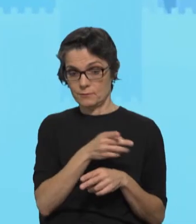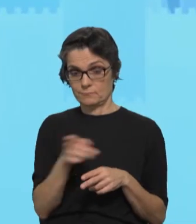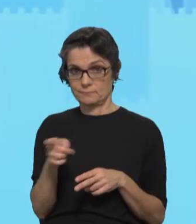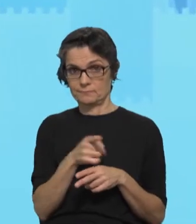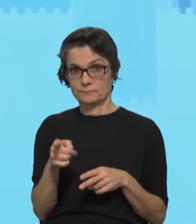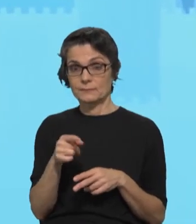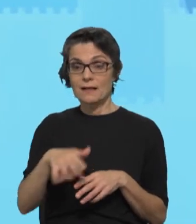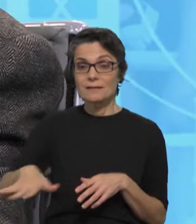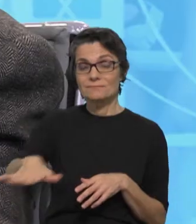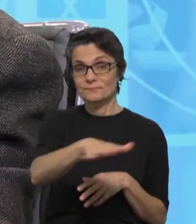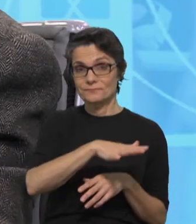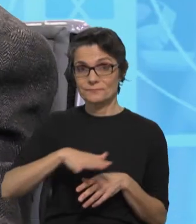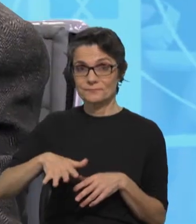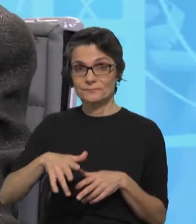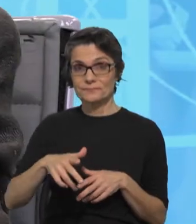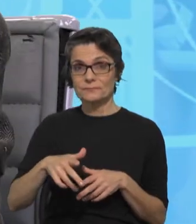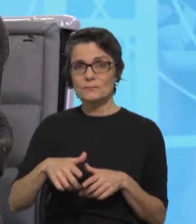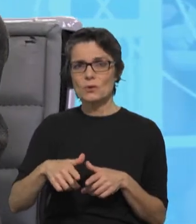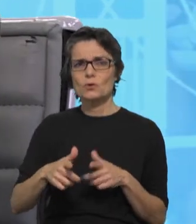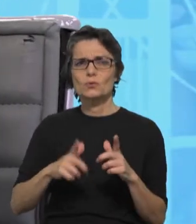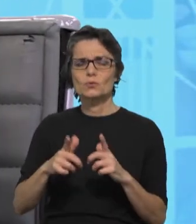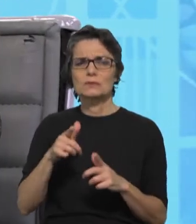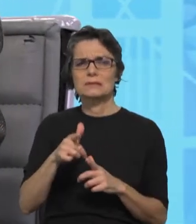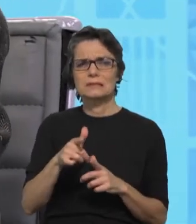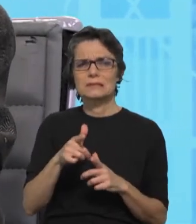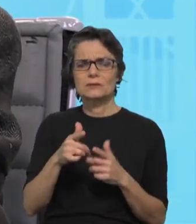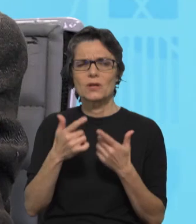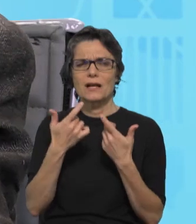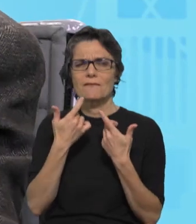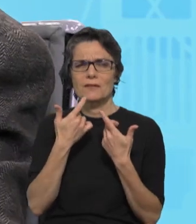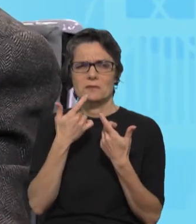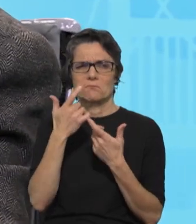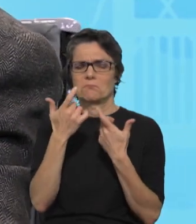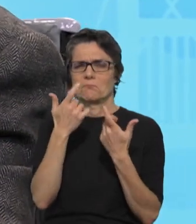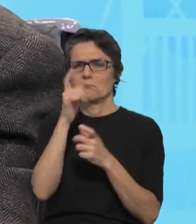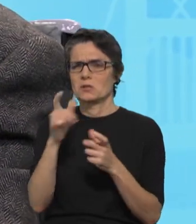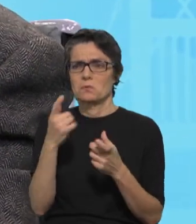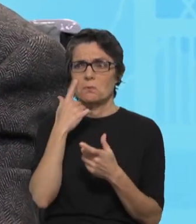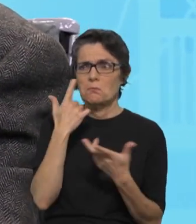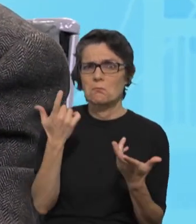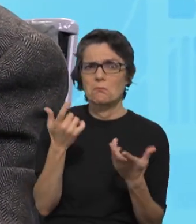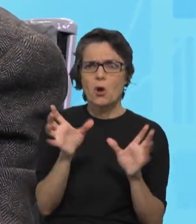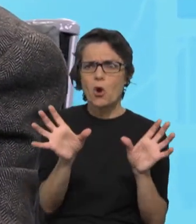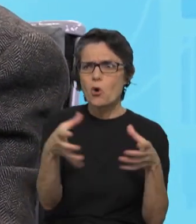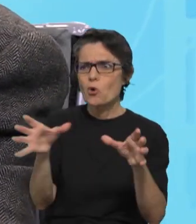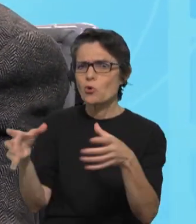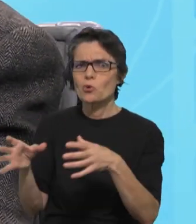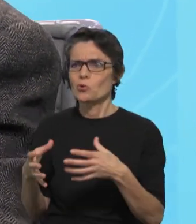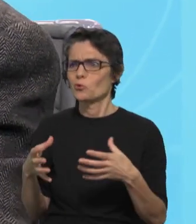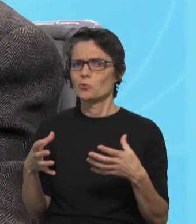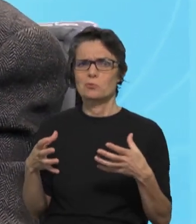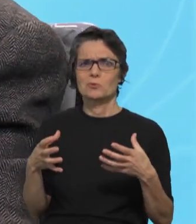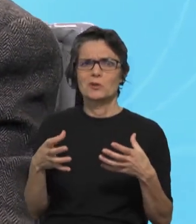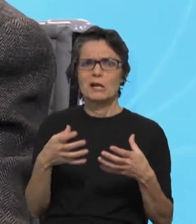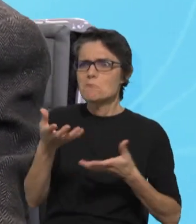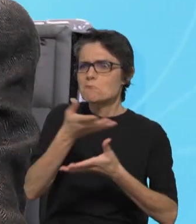Rossio juntou imensa gente desconhecida, mas formavam-se grupos e havia um misto de uma